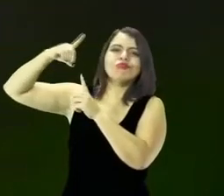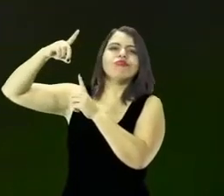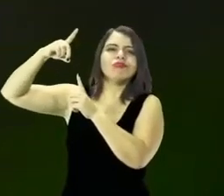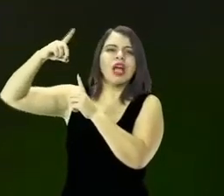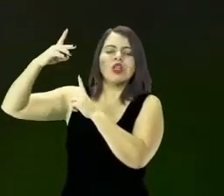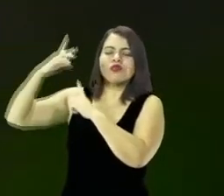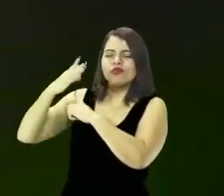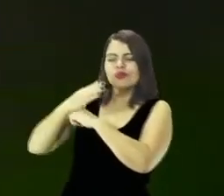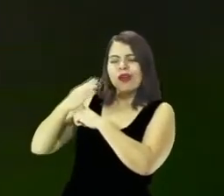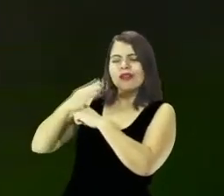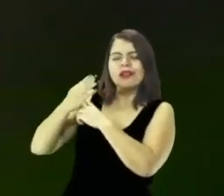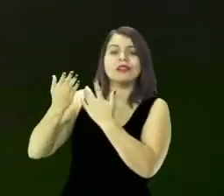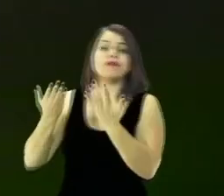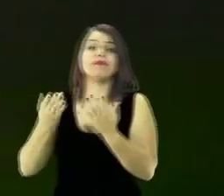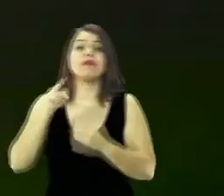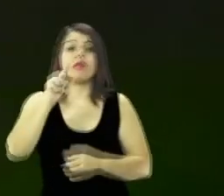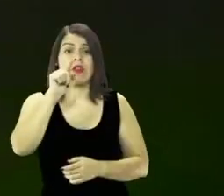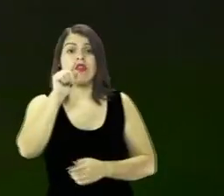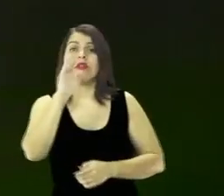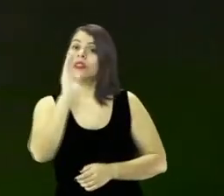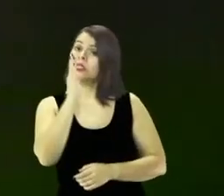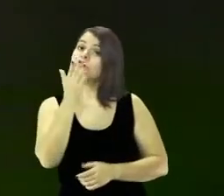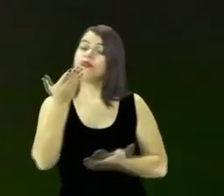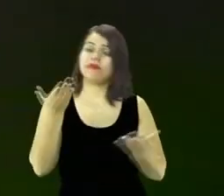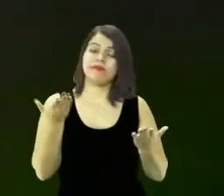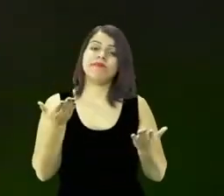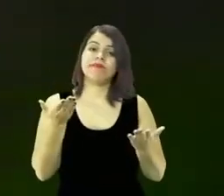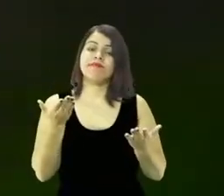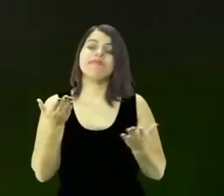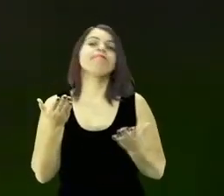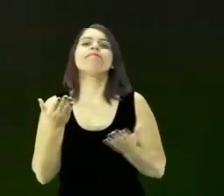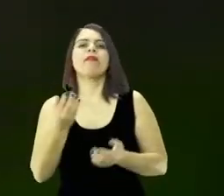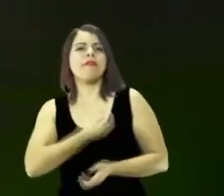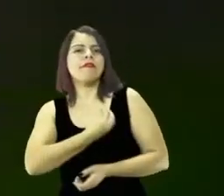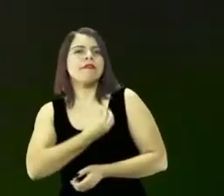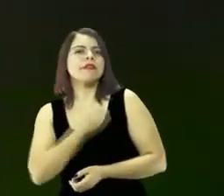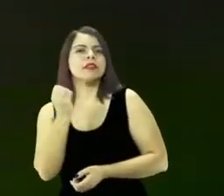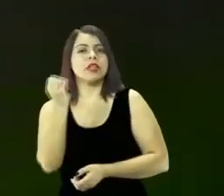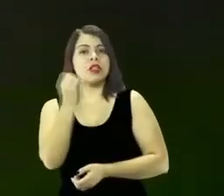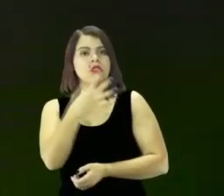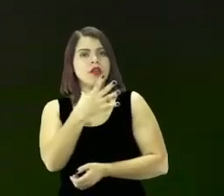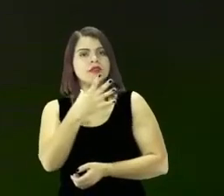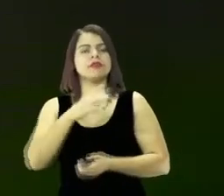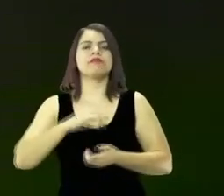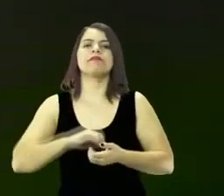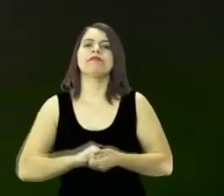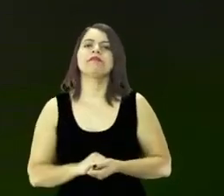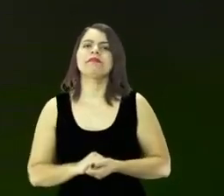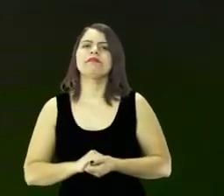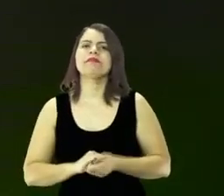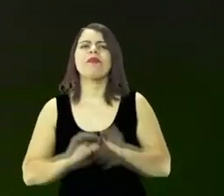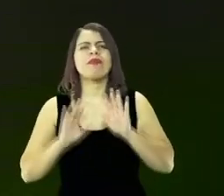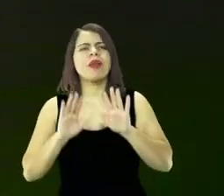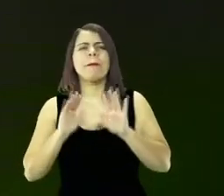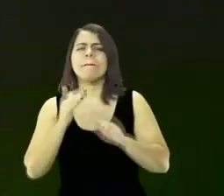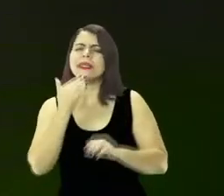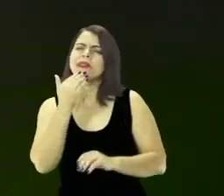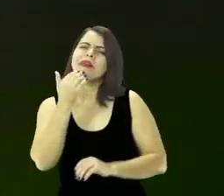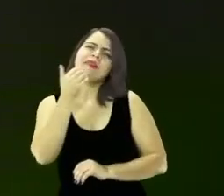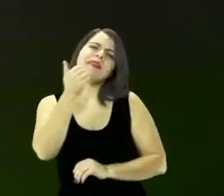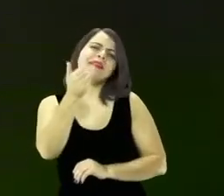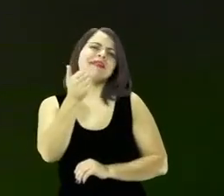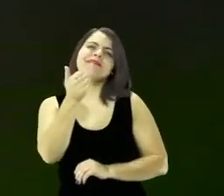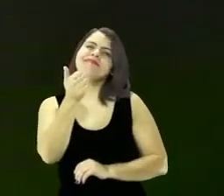se você já nasceu de novo se você já nasceu de novo então melhore ainda mais sua